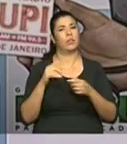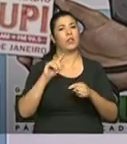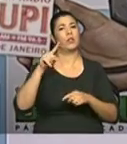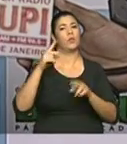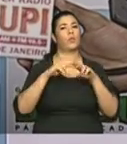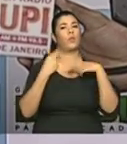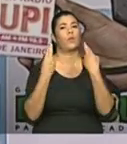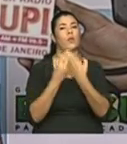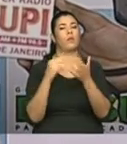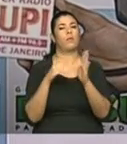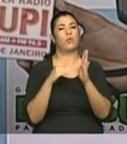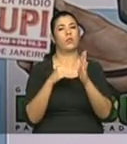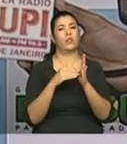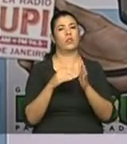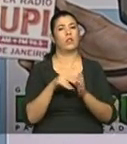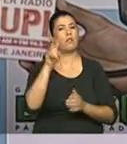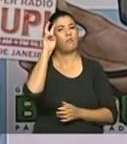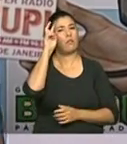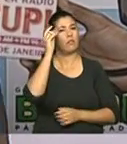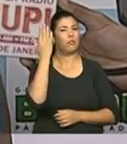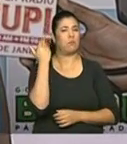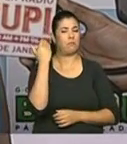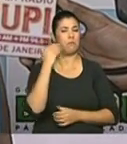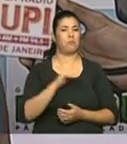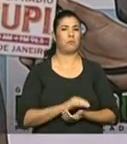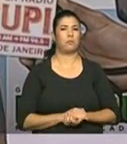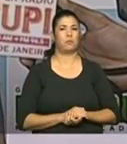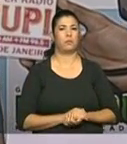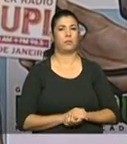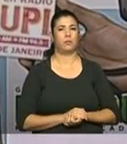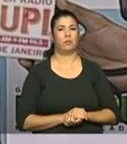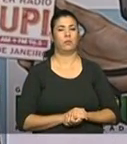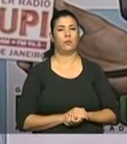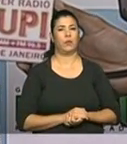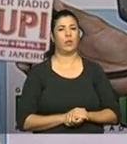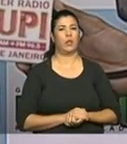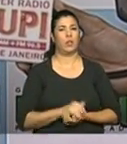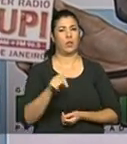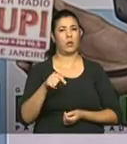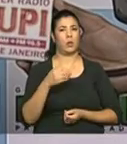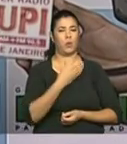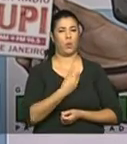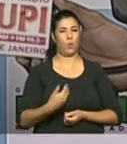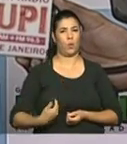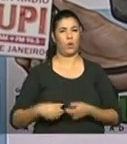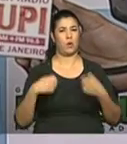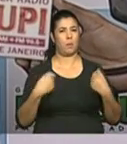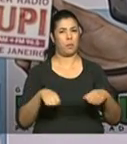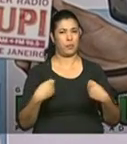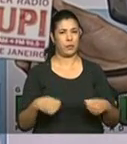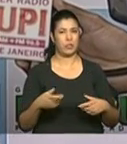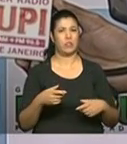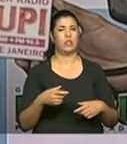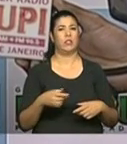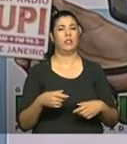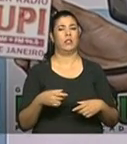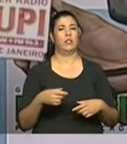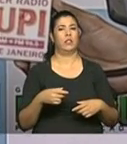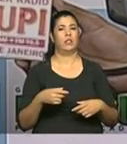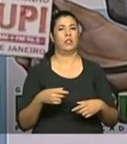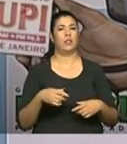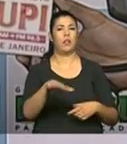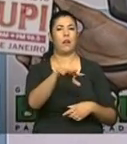reunião que nós tivemos, se não me engano, na quinta-feira passada. Ele precisa de apoio na área de